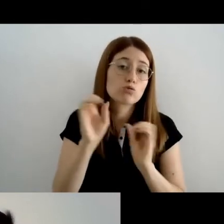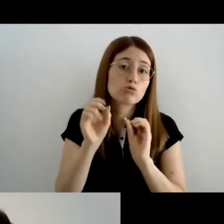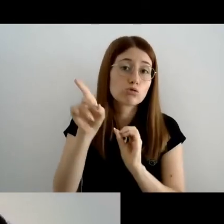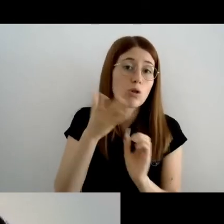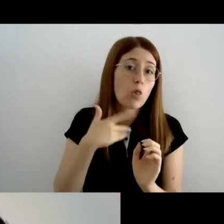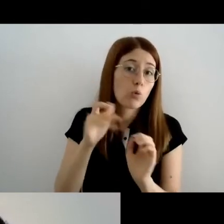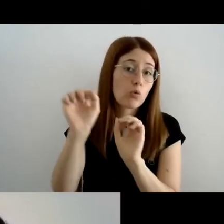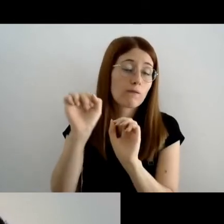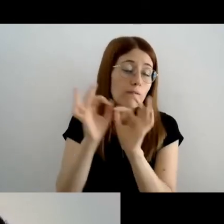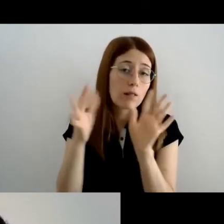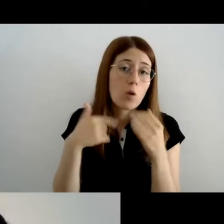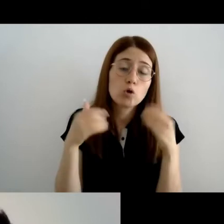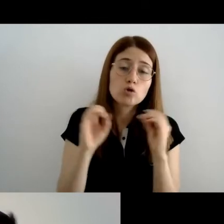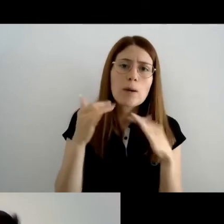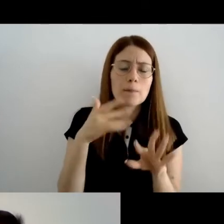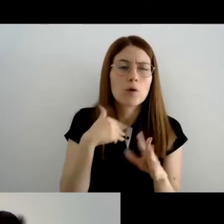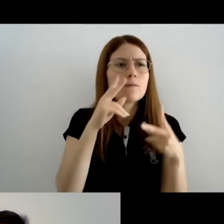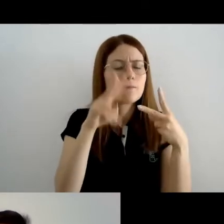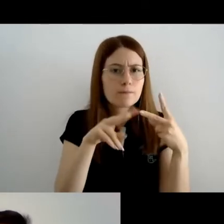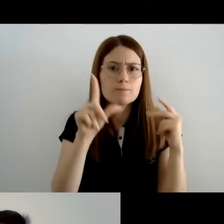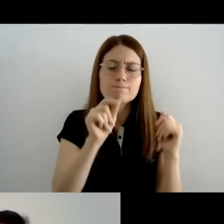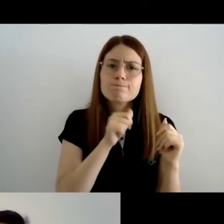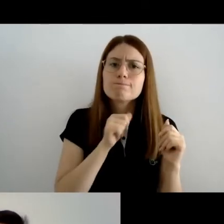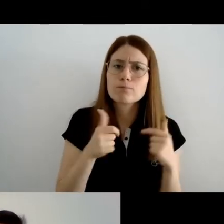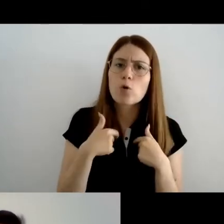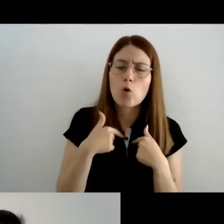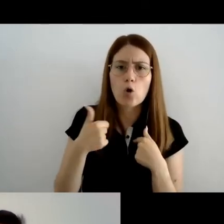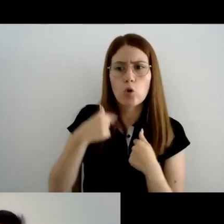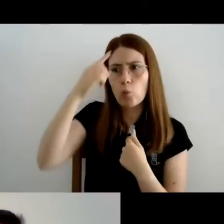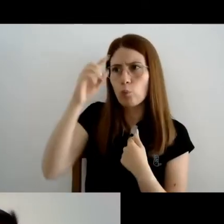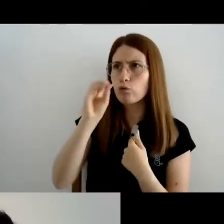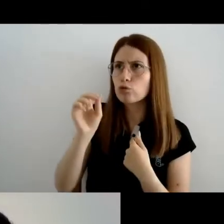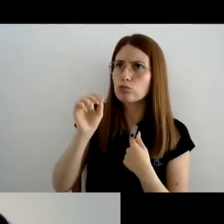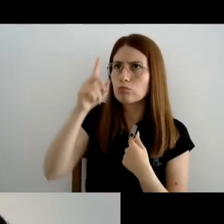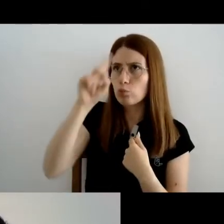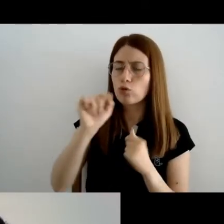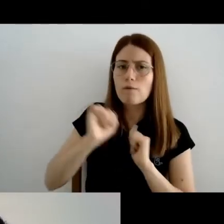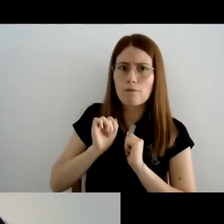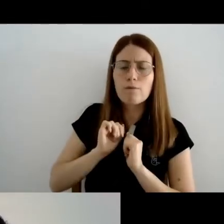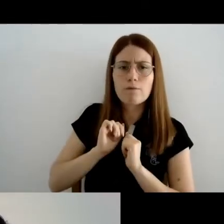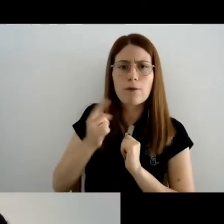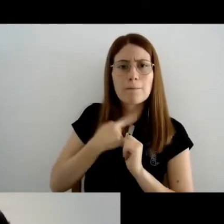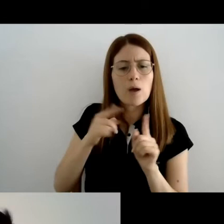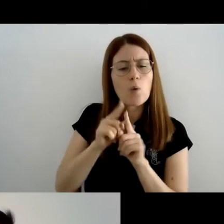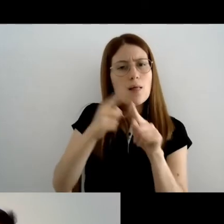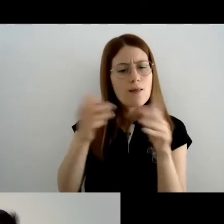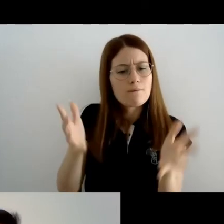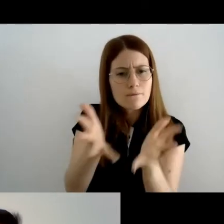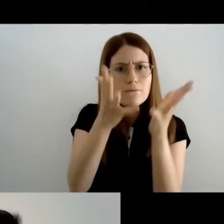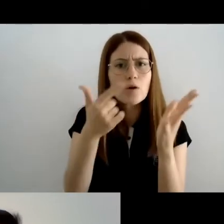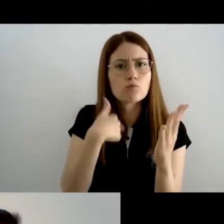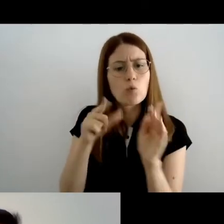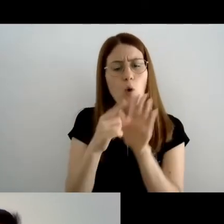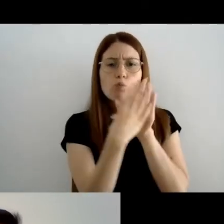doutora tem, me revi também naquilo que é a minha função enquanto professor, ou seja, que tem a ver essencialmente com ser inspiração para os